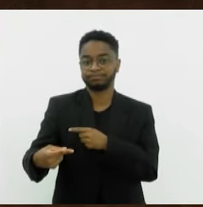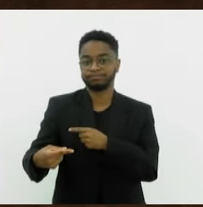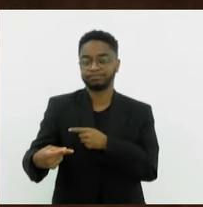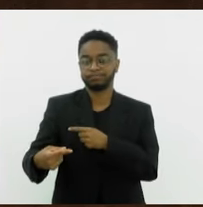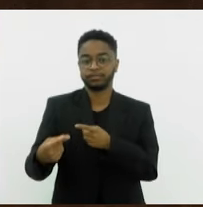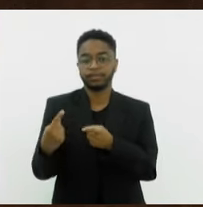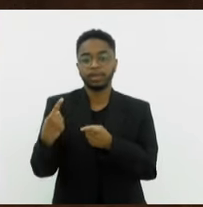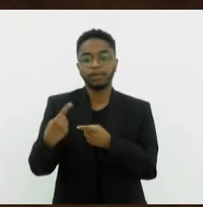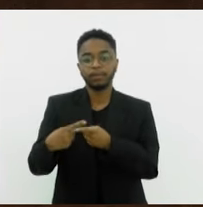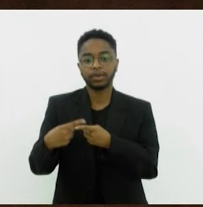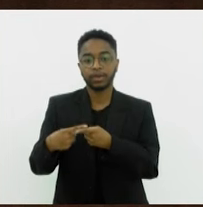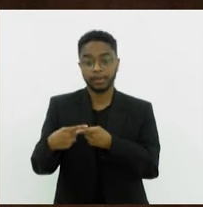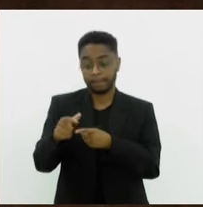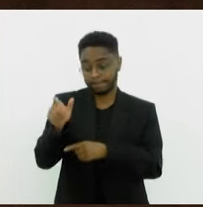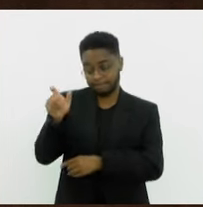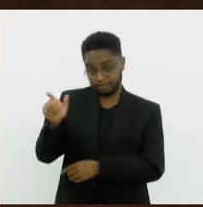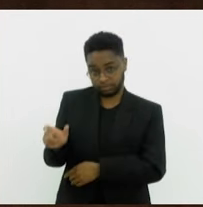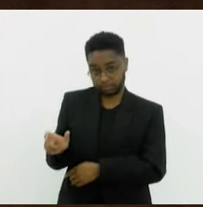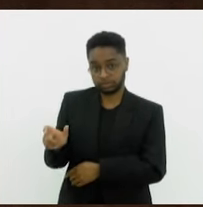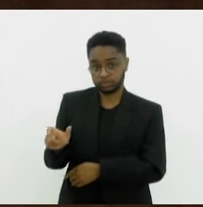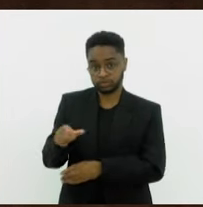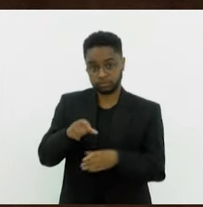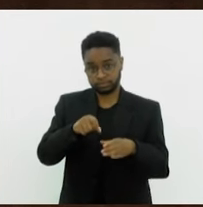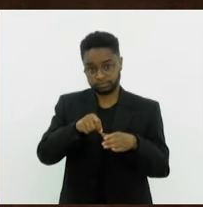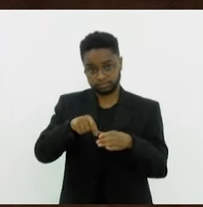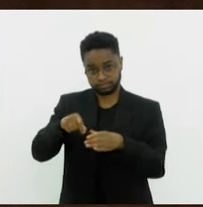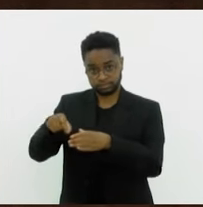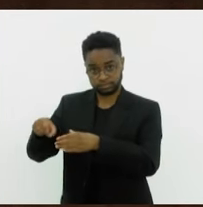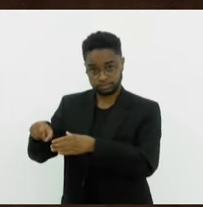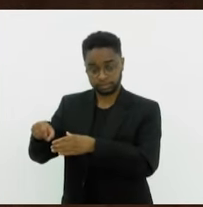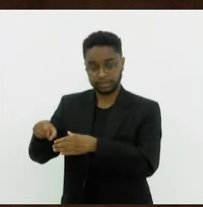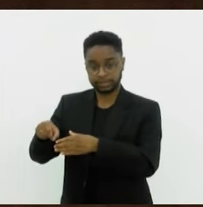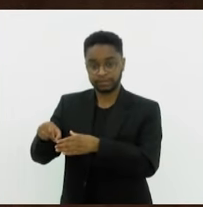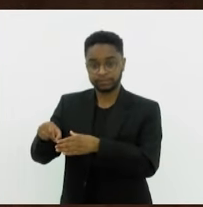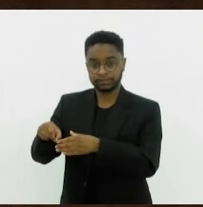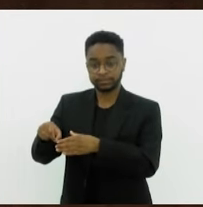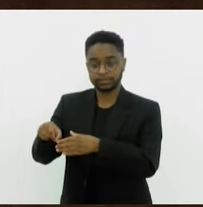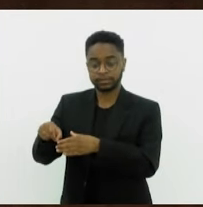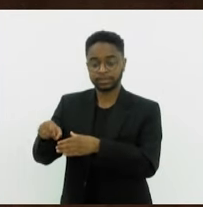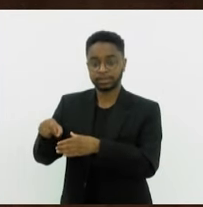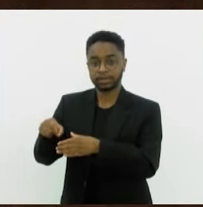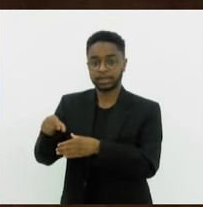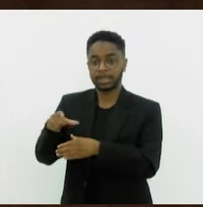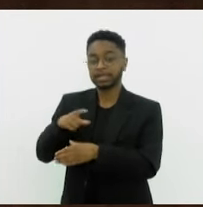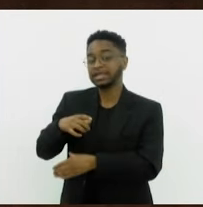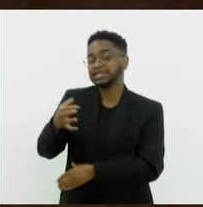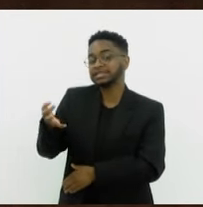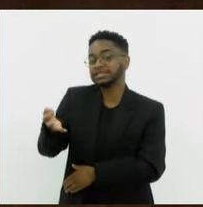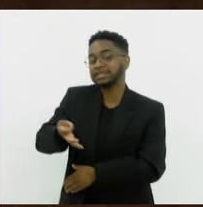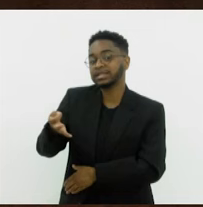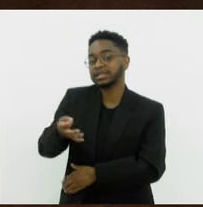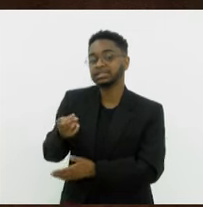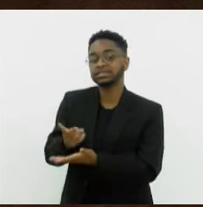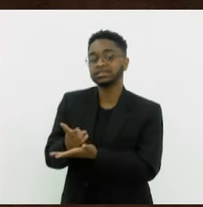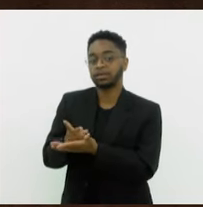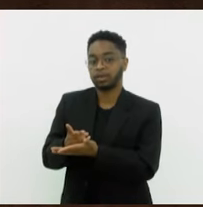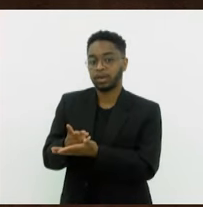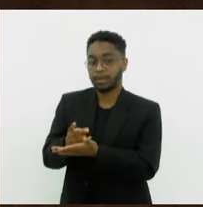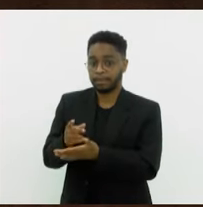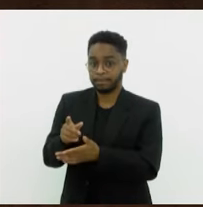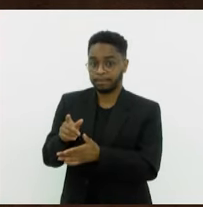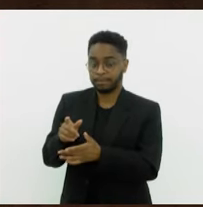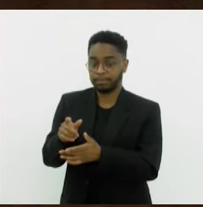Porque o produtor da terra, ele sempre tem certeza, o